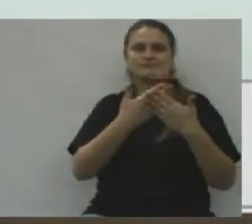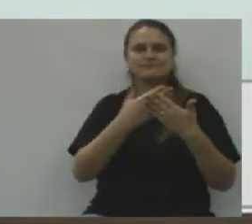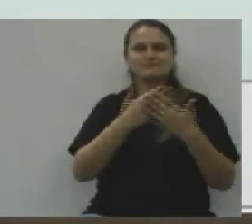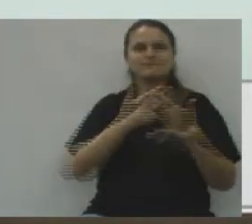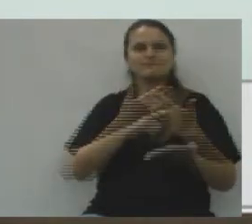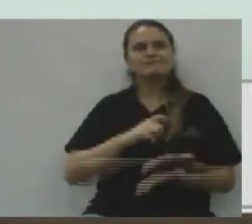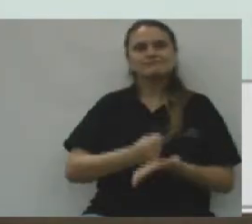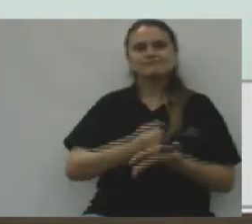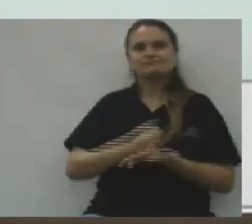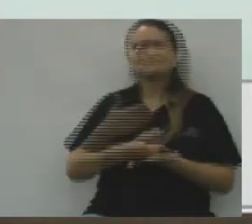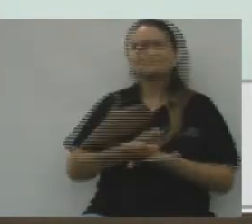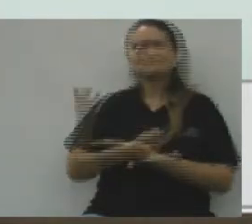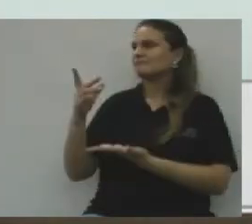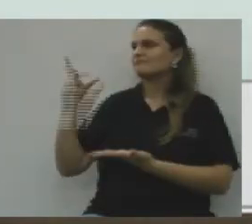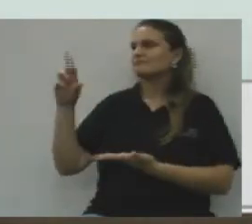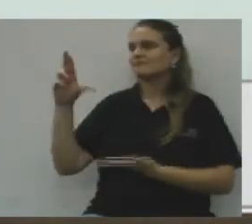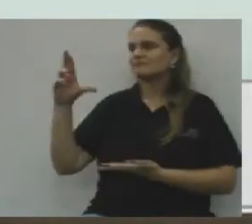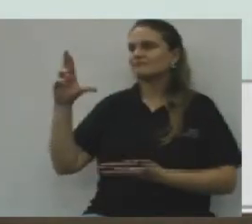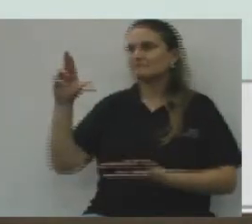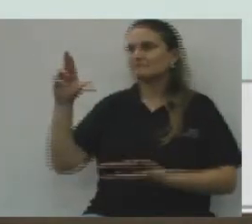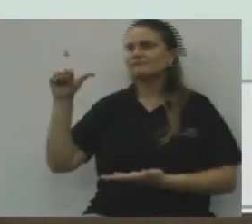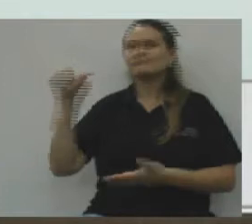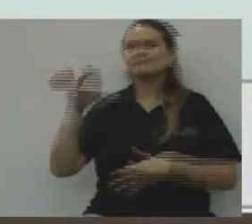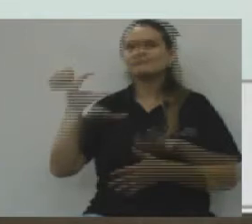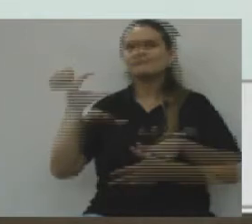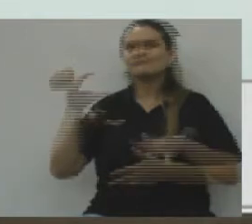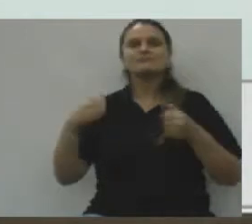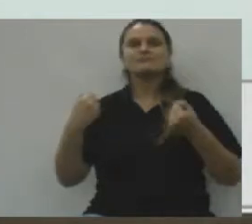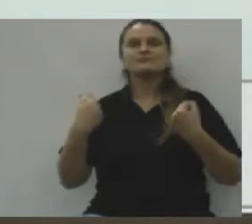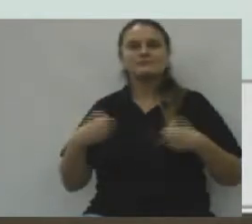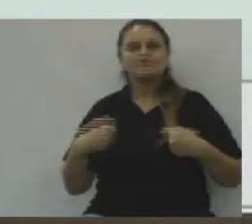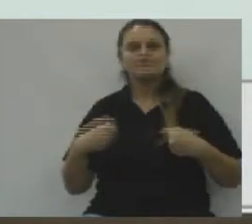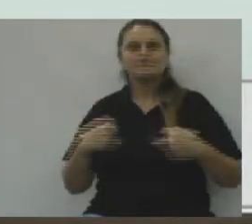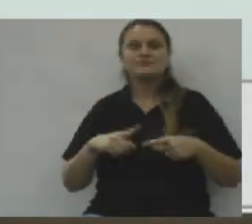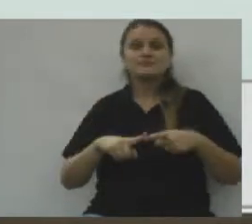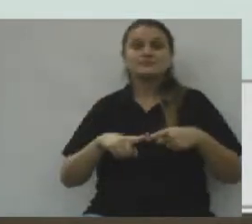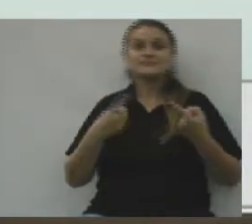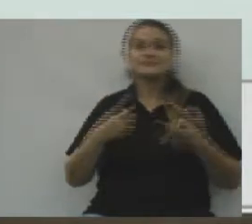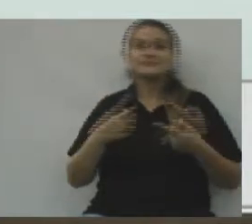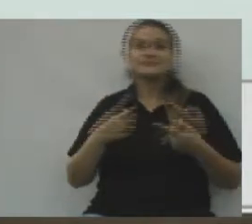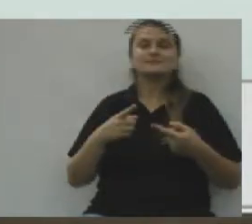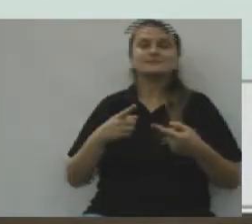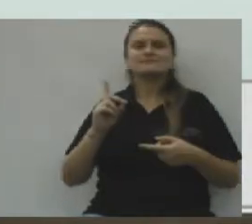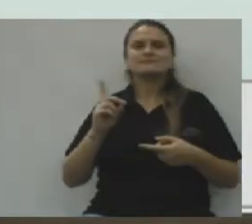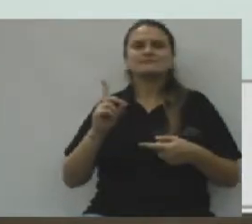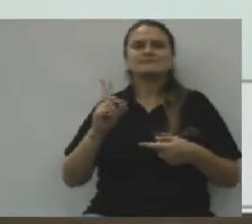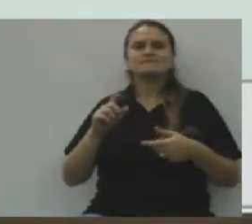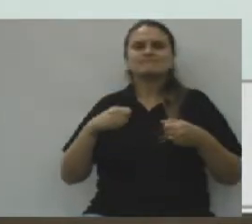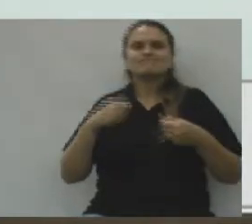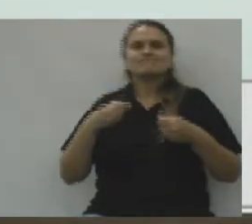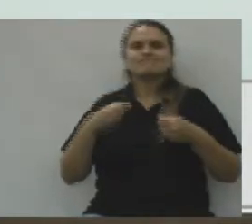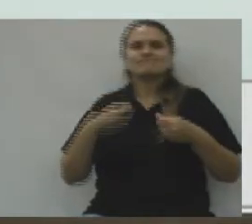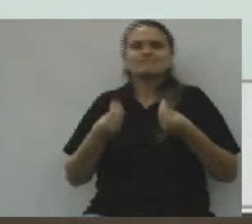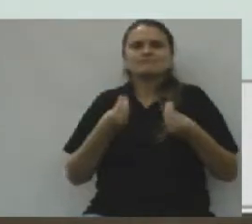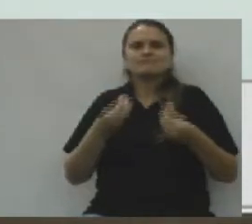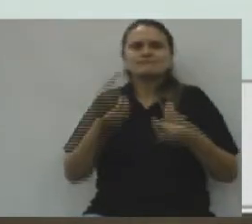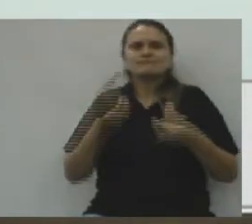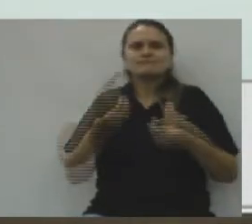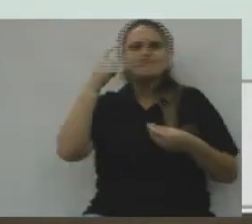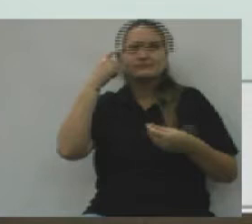doutor Carlos? Quando, ora, necessita, mas não naquela forma que muita gente pensa, né, mas